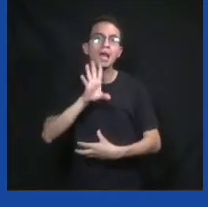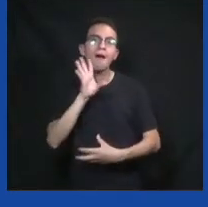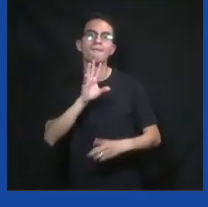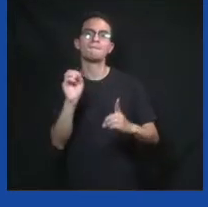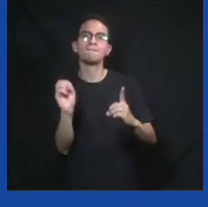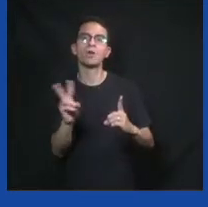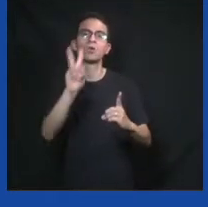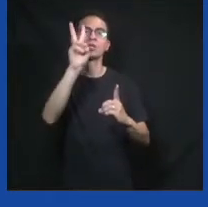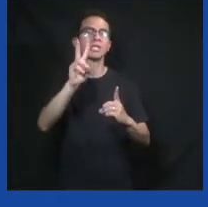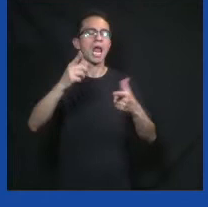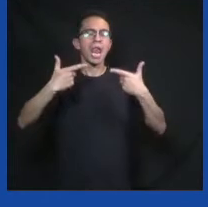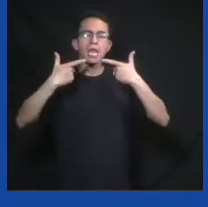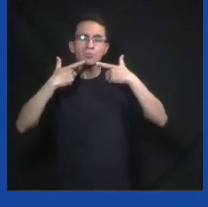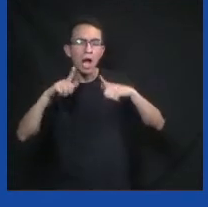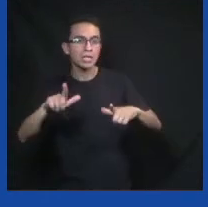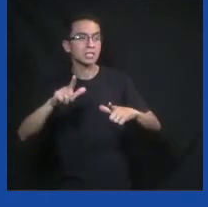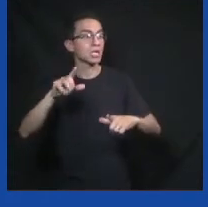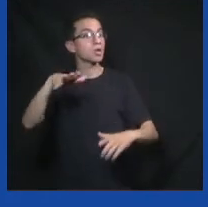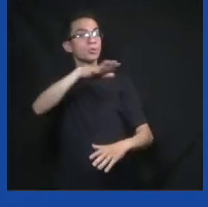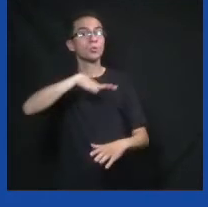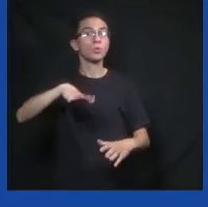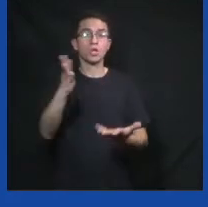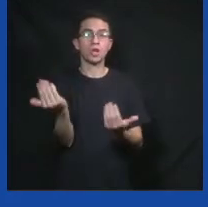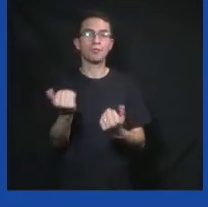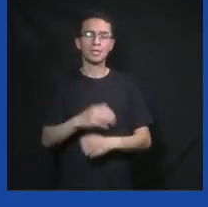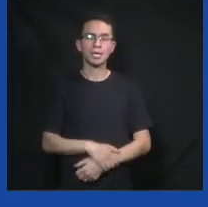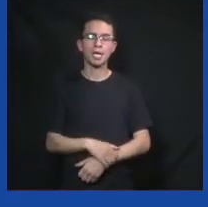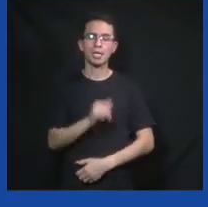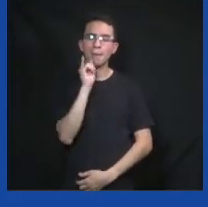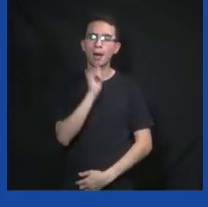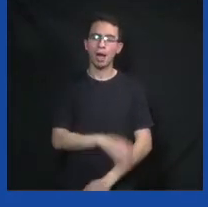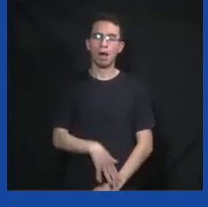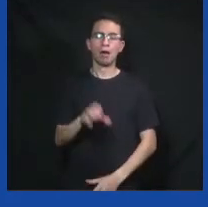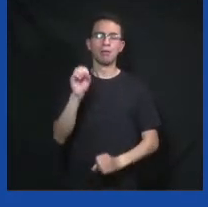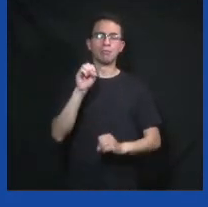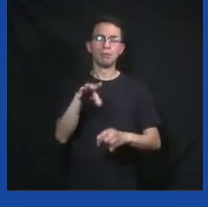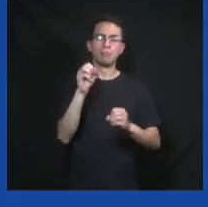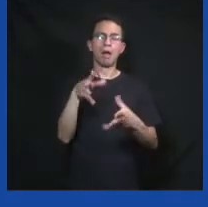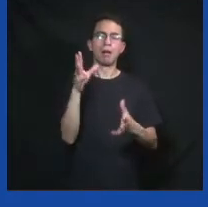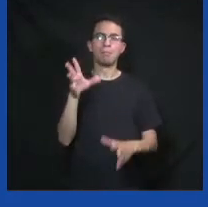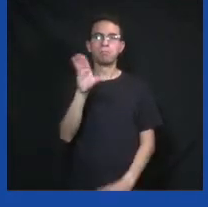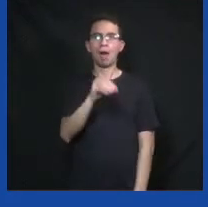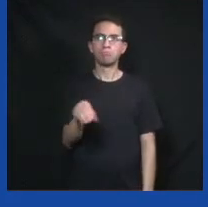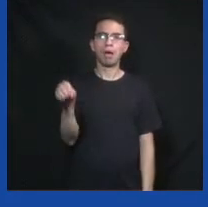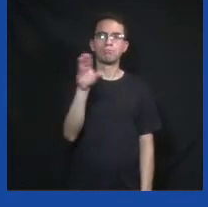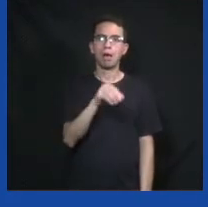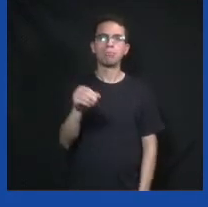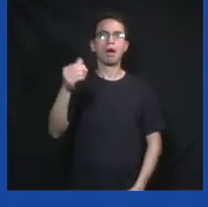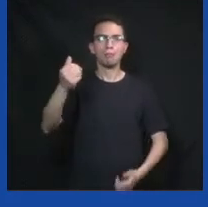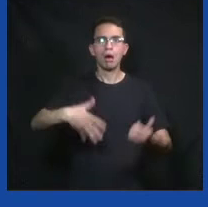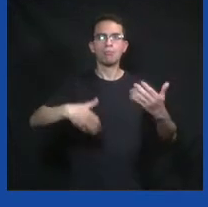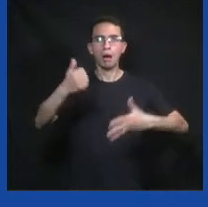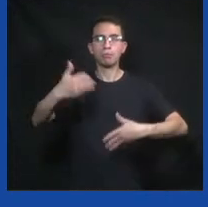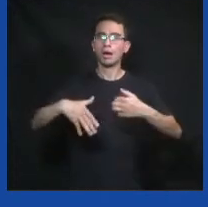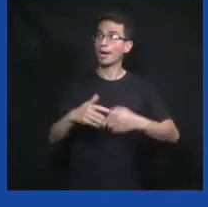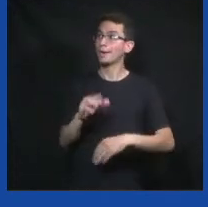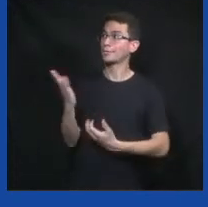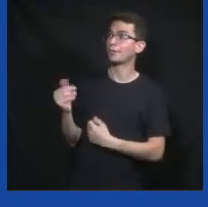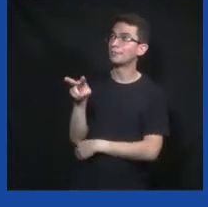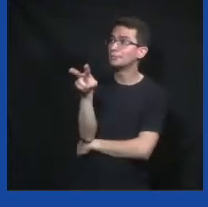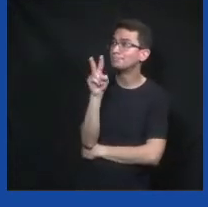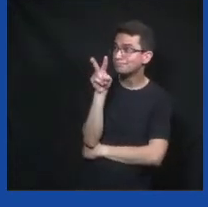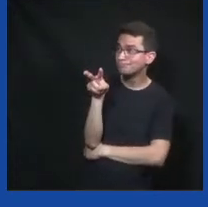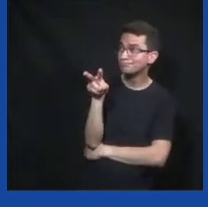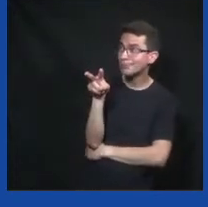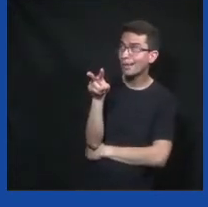com a linguagem desses jovens. Não adianta ser um negócio quadradão, que a gente chegue lá com uma forma que talvez para a gente é legal, mas para eles não é. A gente tem que